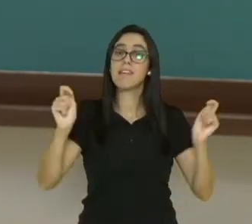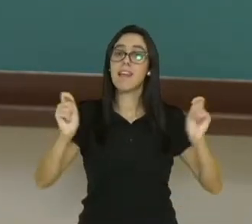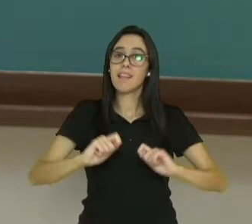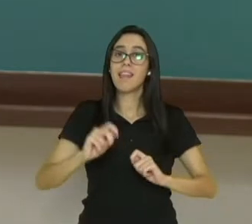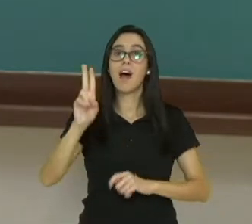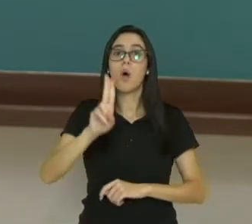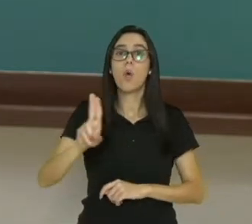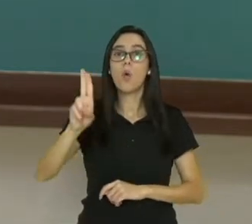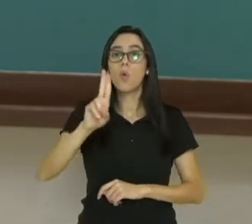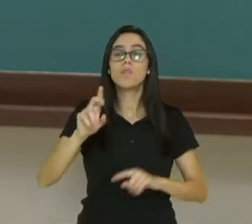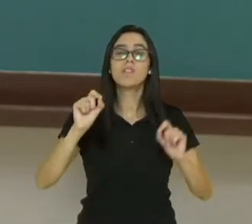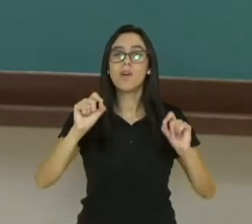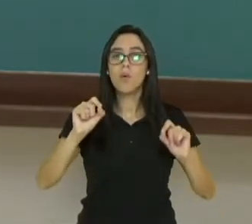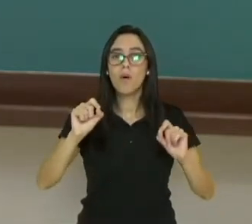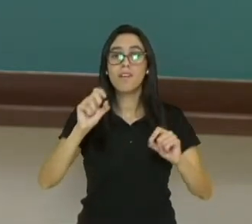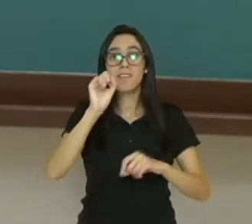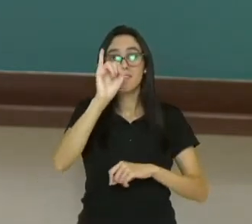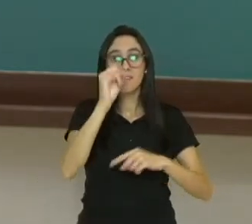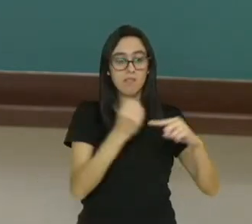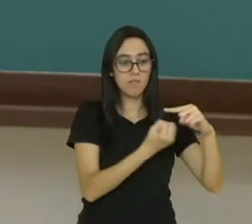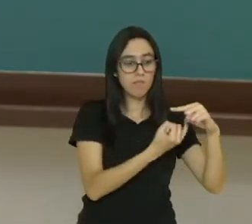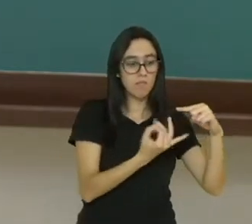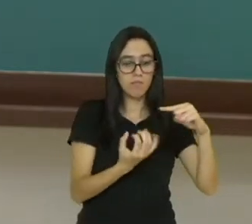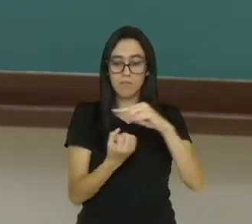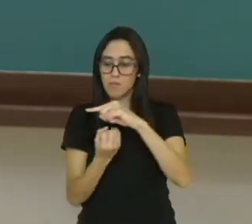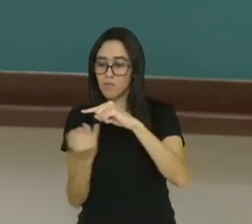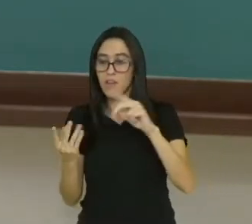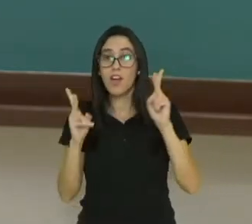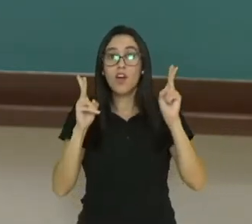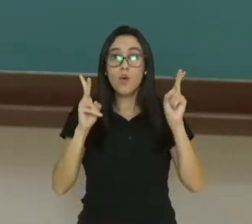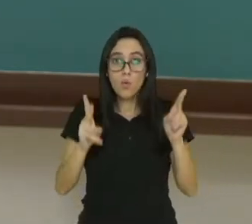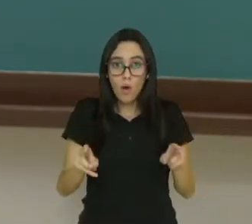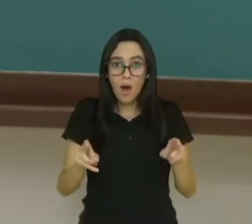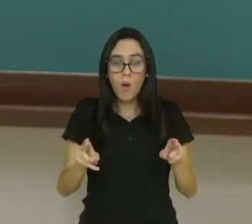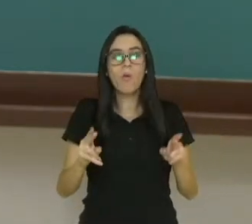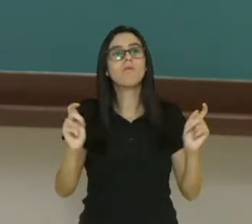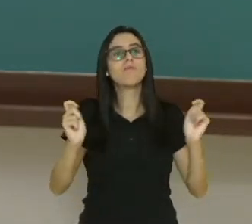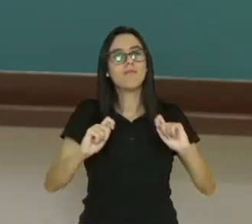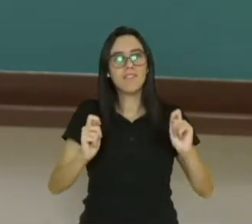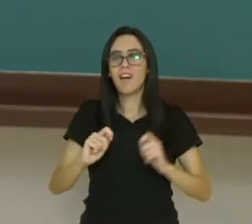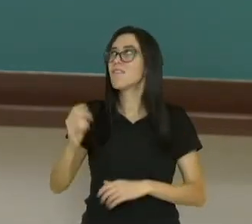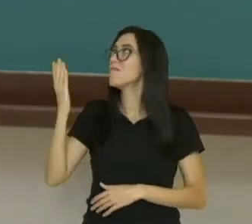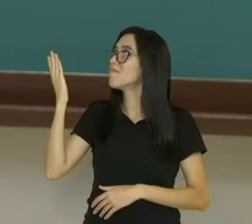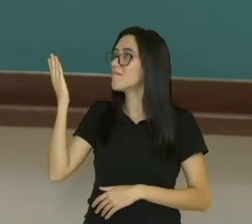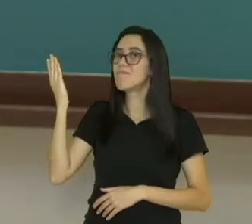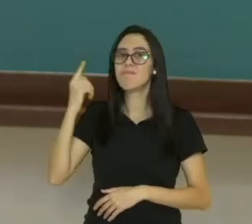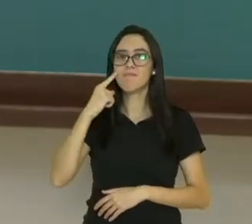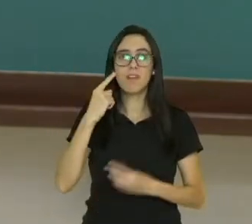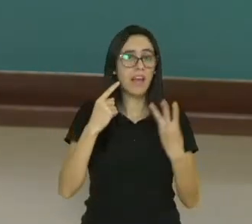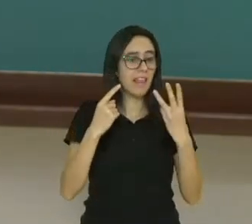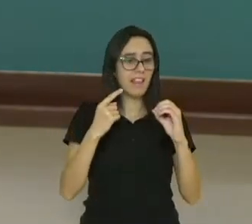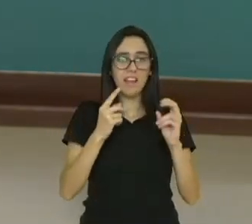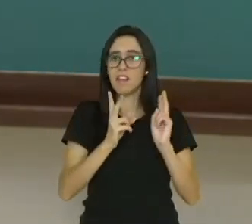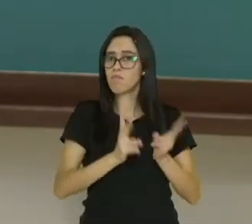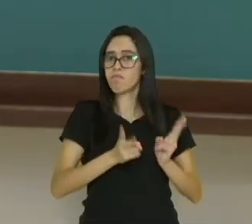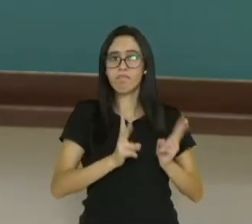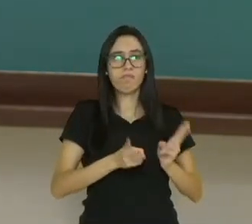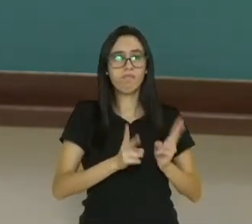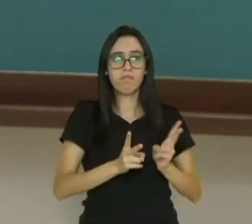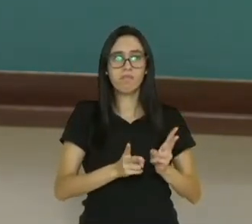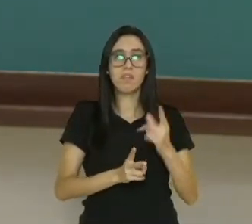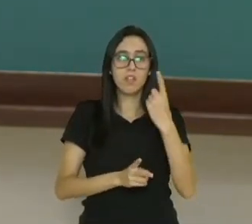os denominadores estão iguais. Eu repito o denominador e somo os numeradores. Então, olha